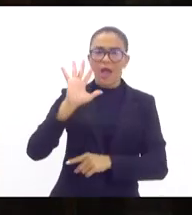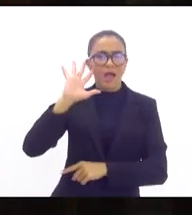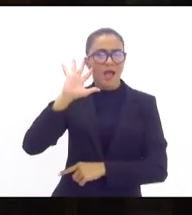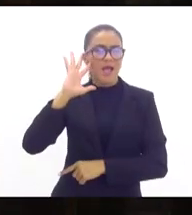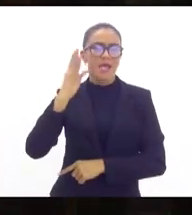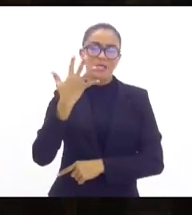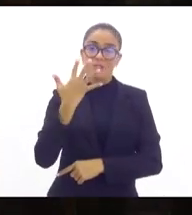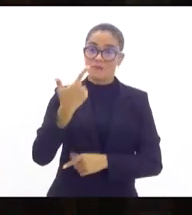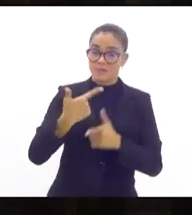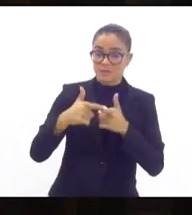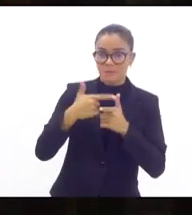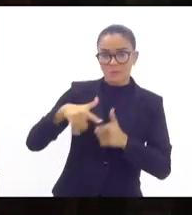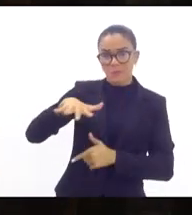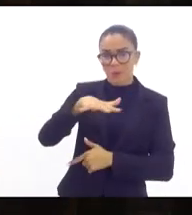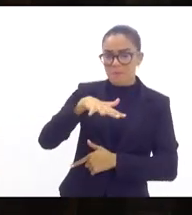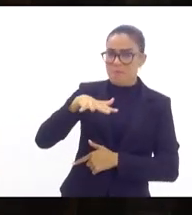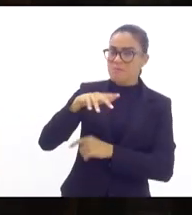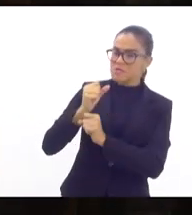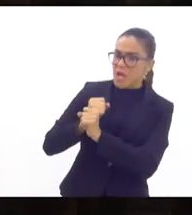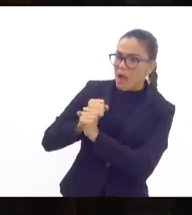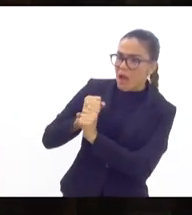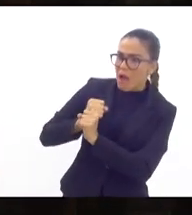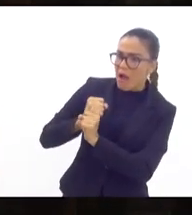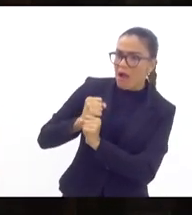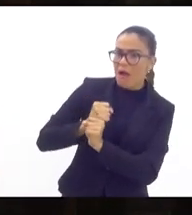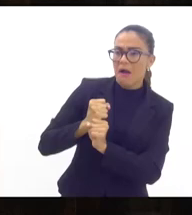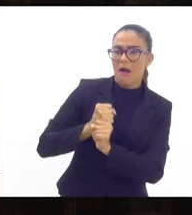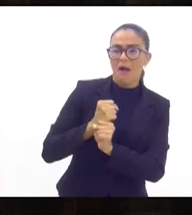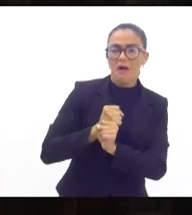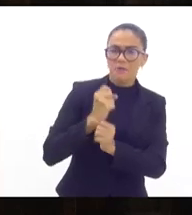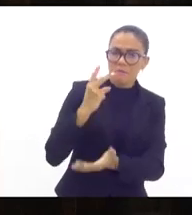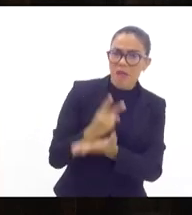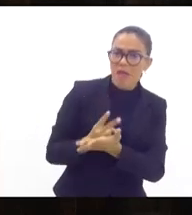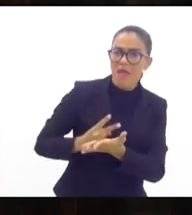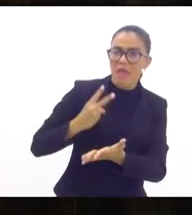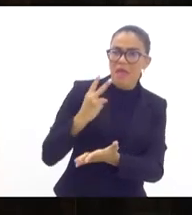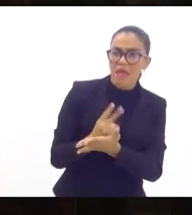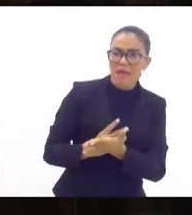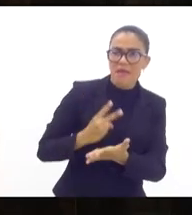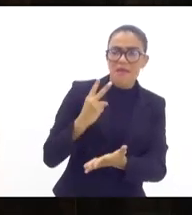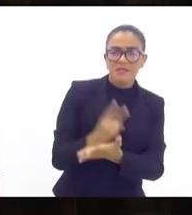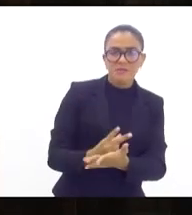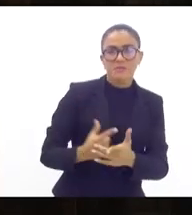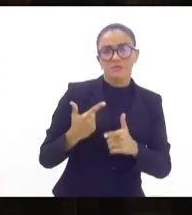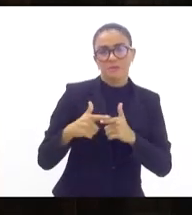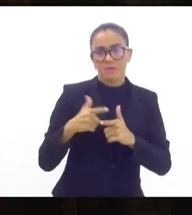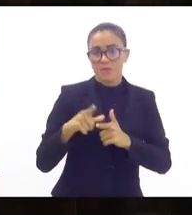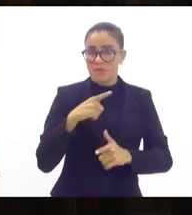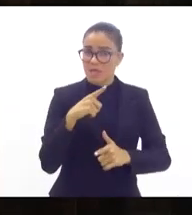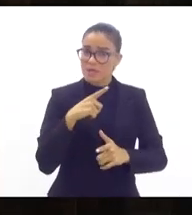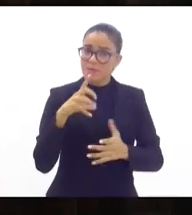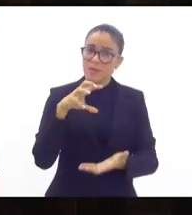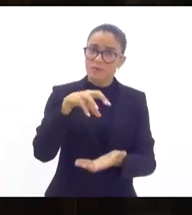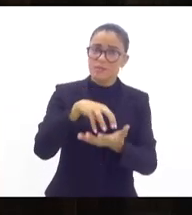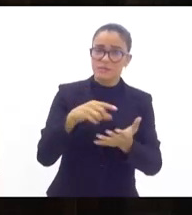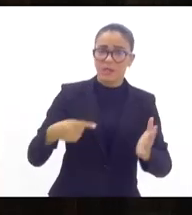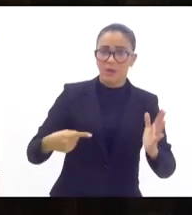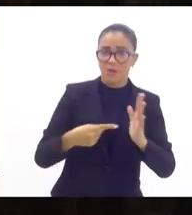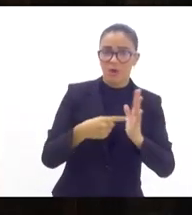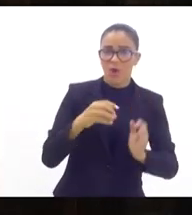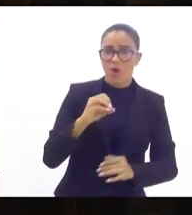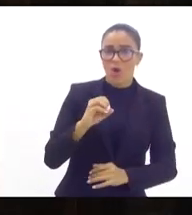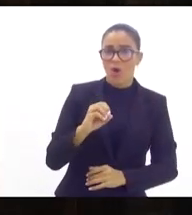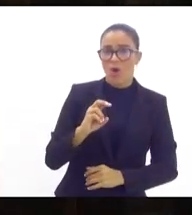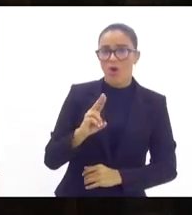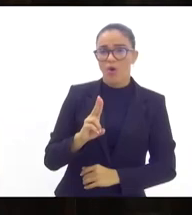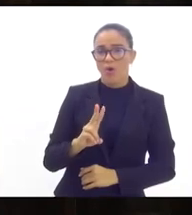crítico né que já venha muitos anos e a gente tem através da nossa ouvidoria o presidente Luciano Bandeira ele é